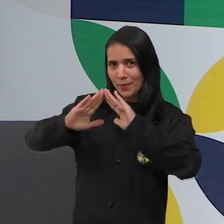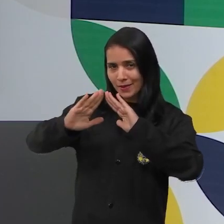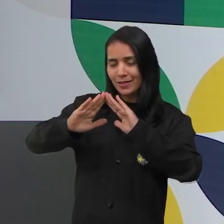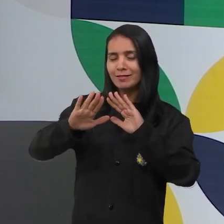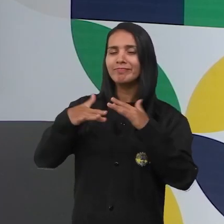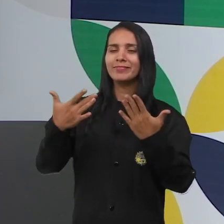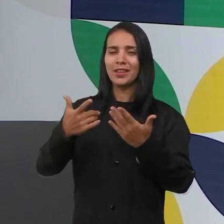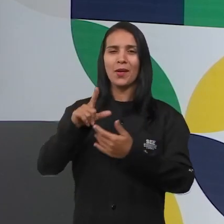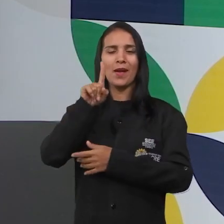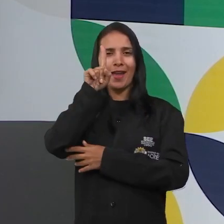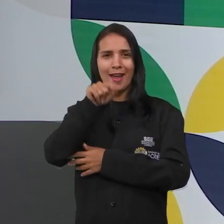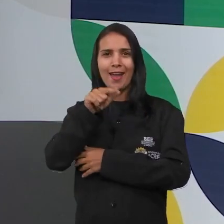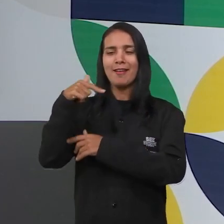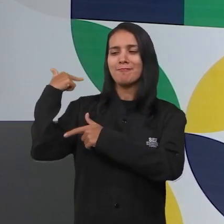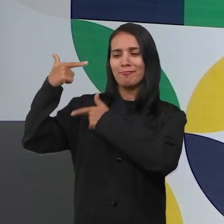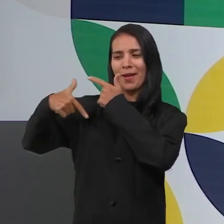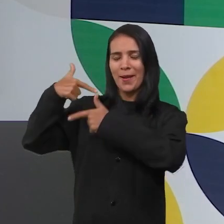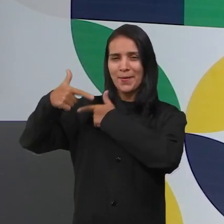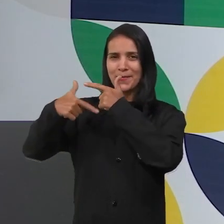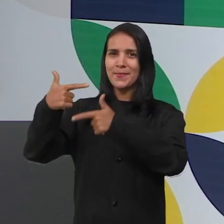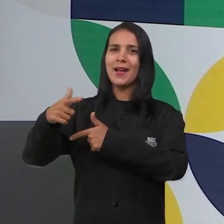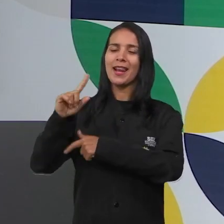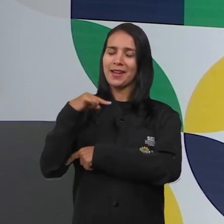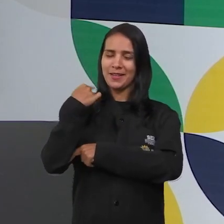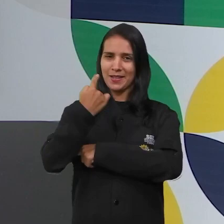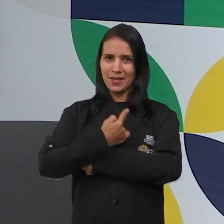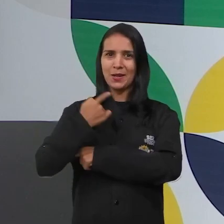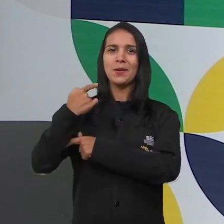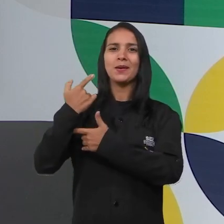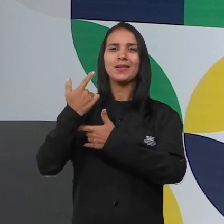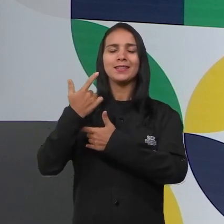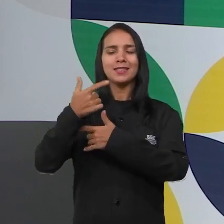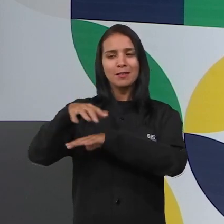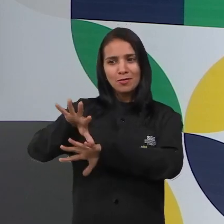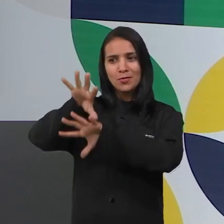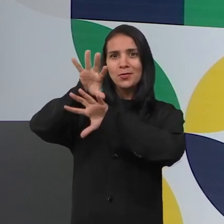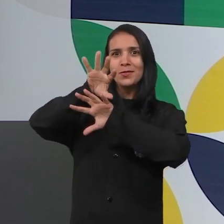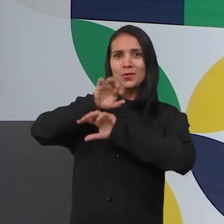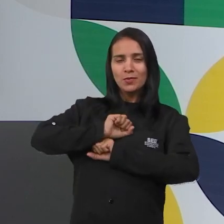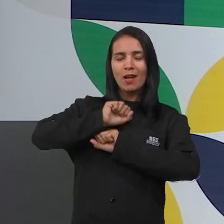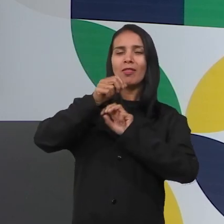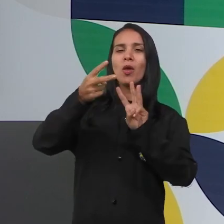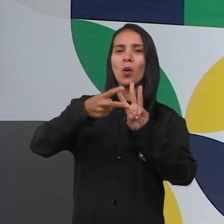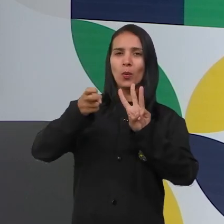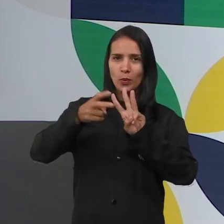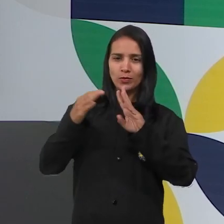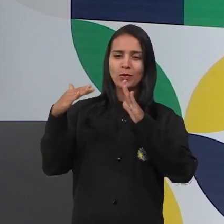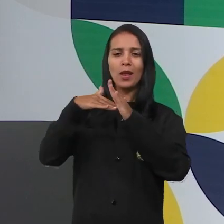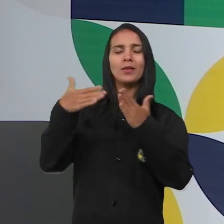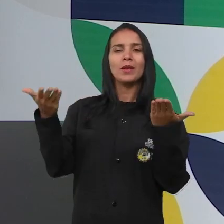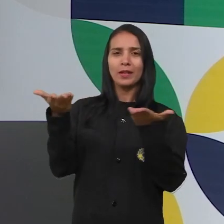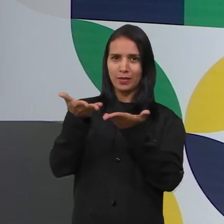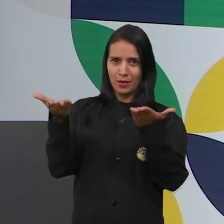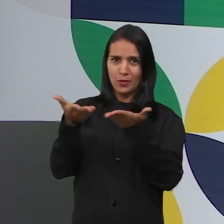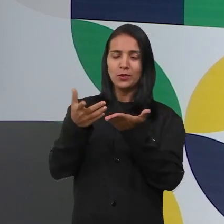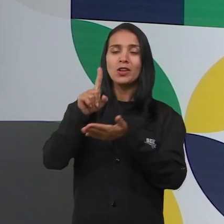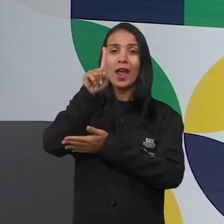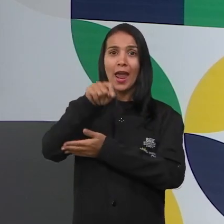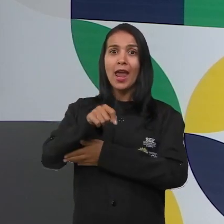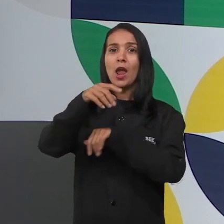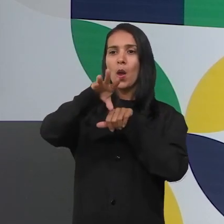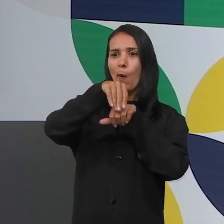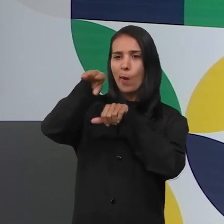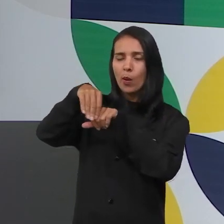floresta e também de plantas medicinais, que são utilizadas, inclusive, até os dias atuais. Então, a gente também tem